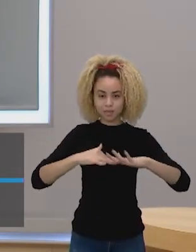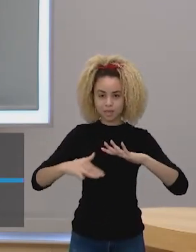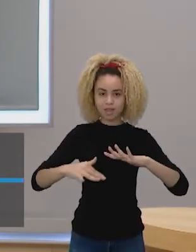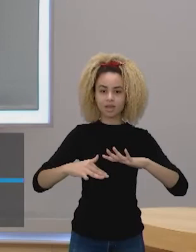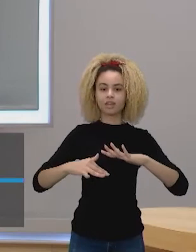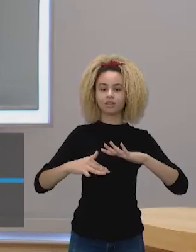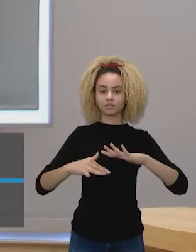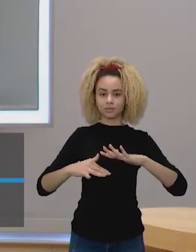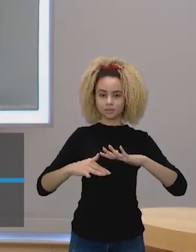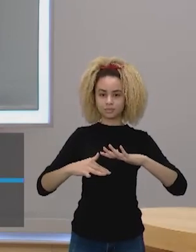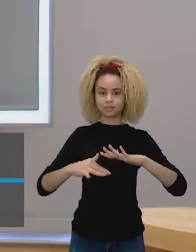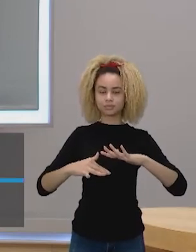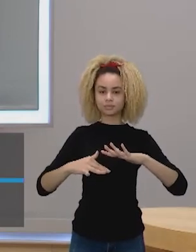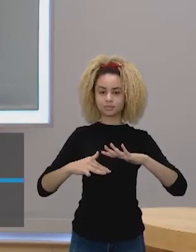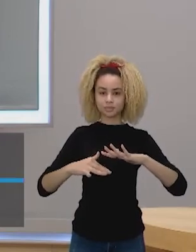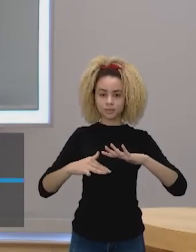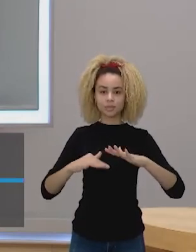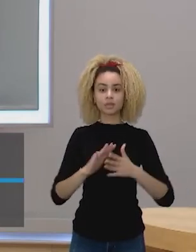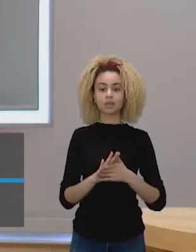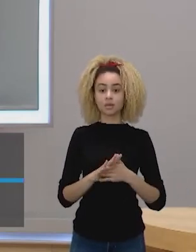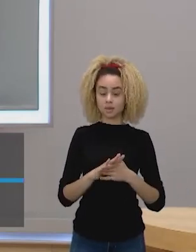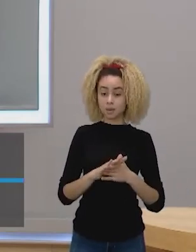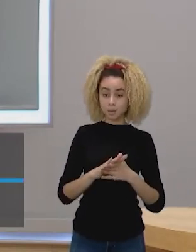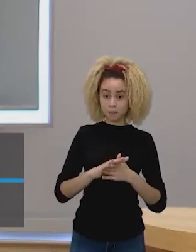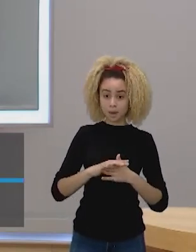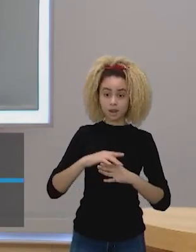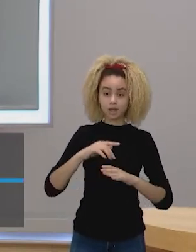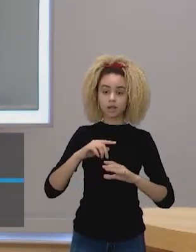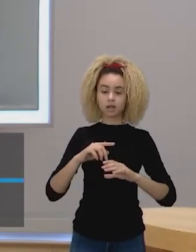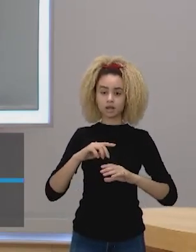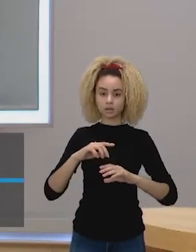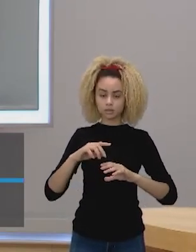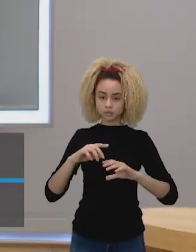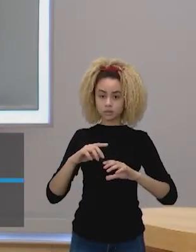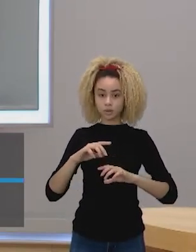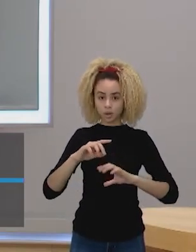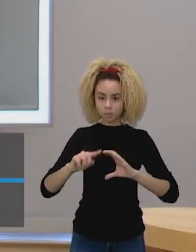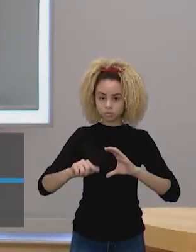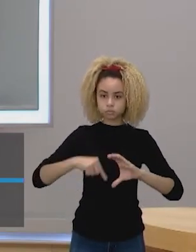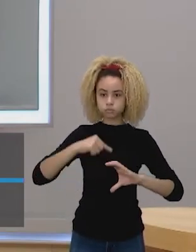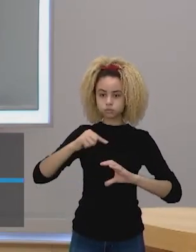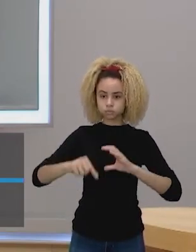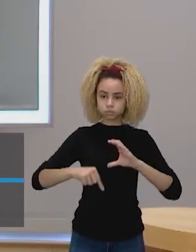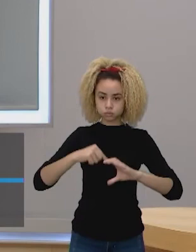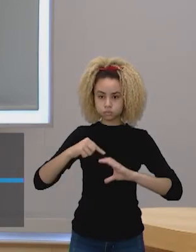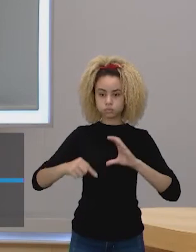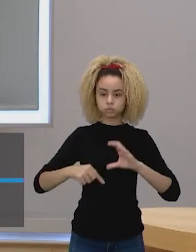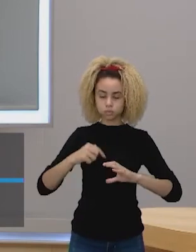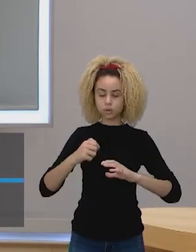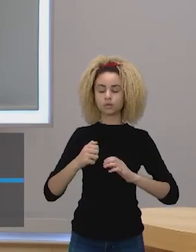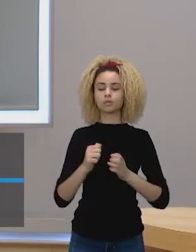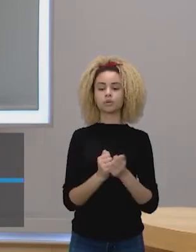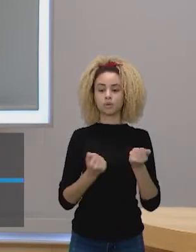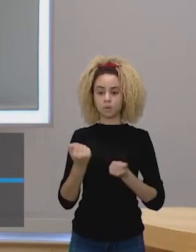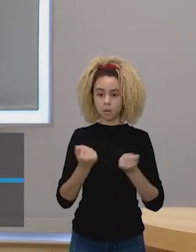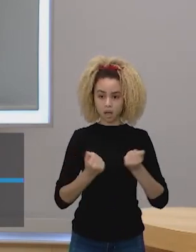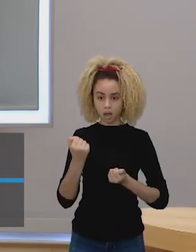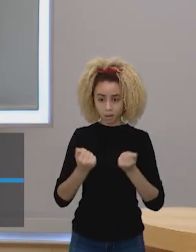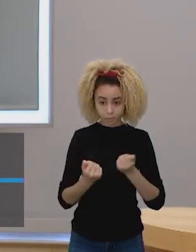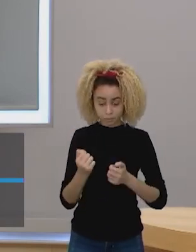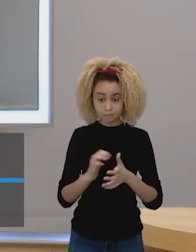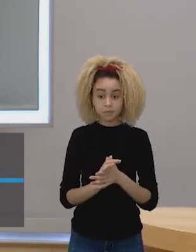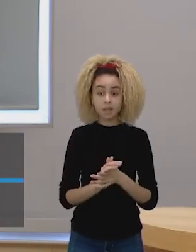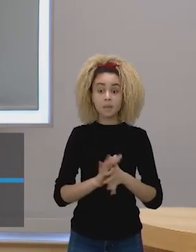das engrenagens e etc., para as rodas fazerem ali o seu trabalho. Enquanto isso acontece, a parte da gasolina